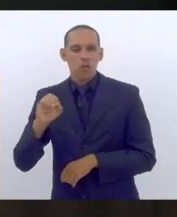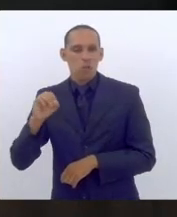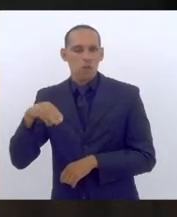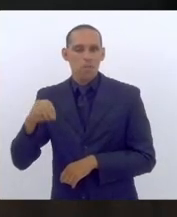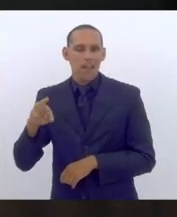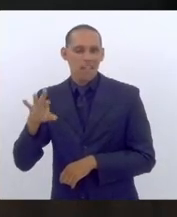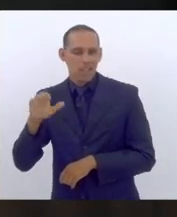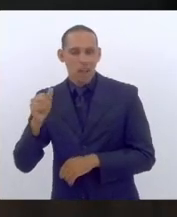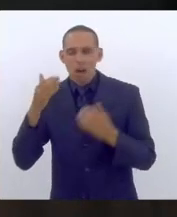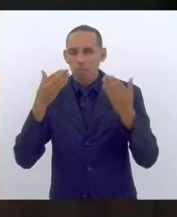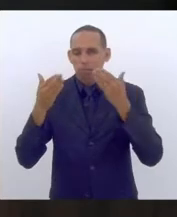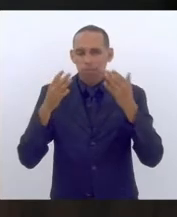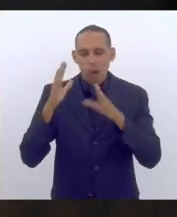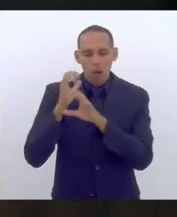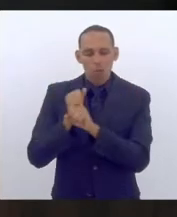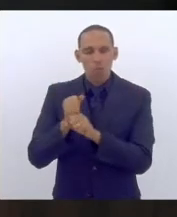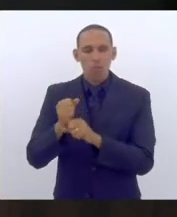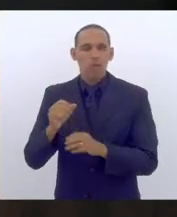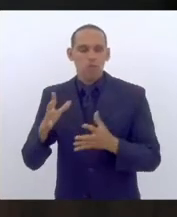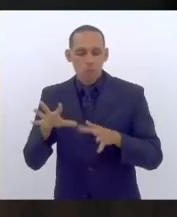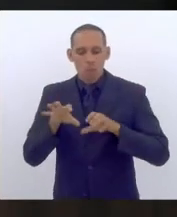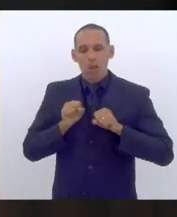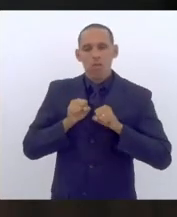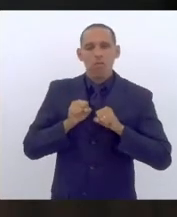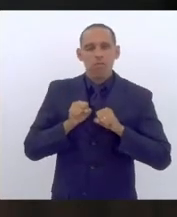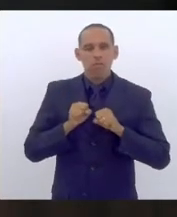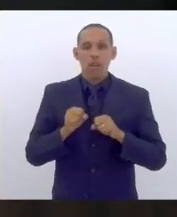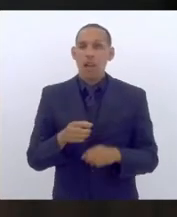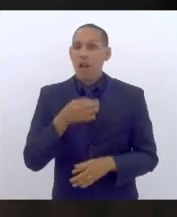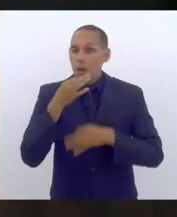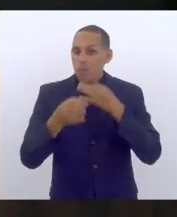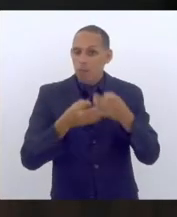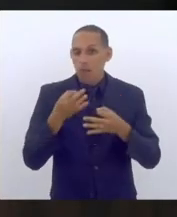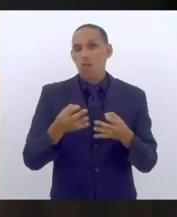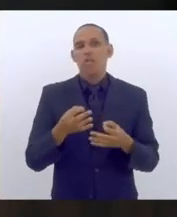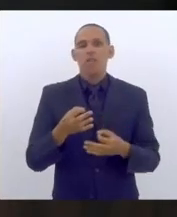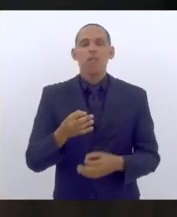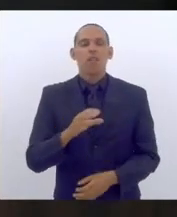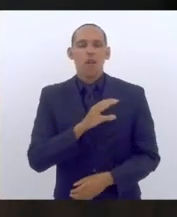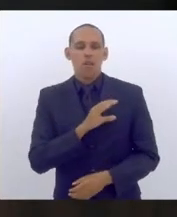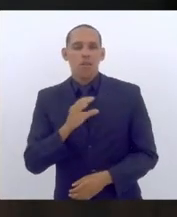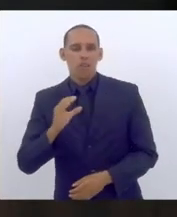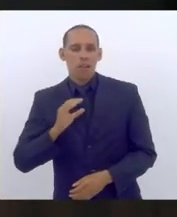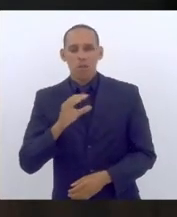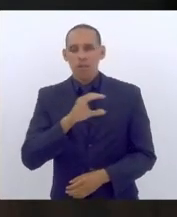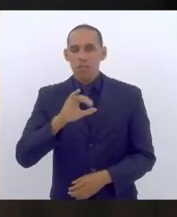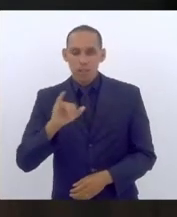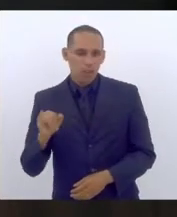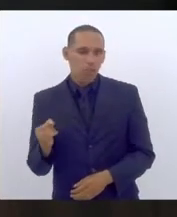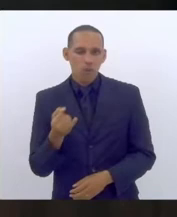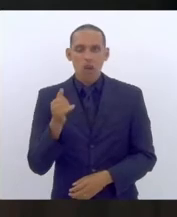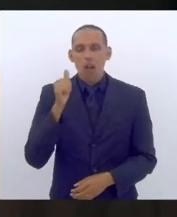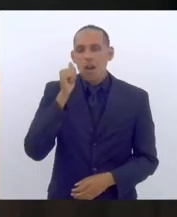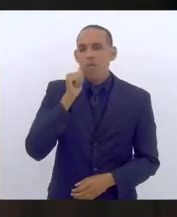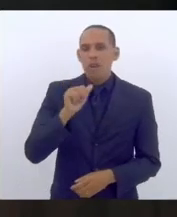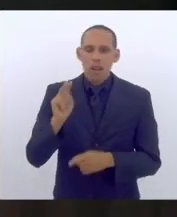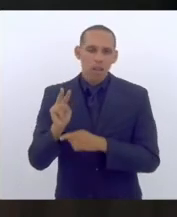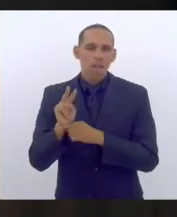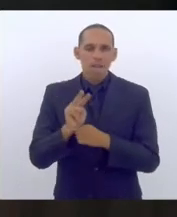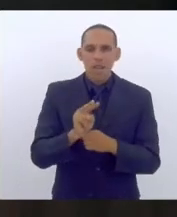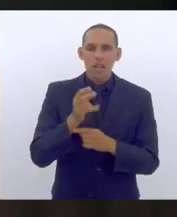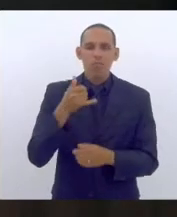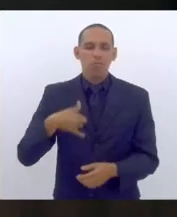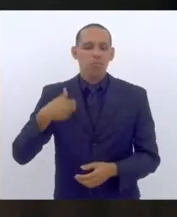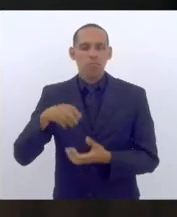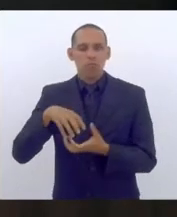pareceres da comissão de condição de Justiça pela constitucionalidade de saúde favorável defesa do direito da mulher favorável idoso favorável